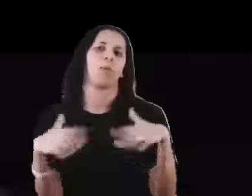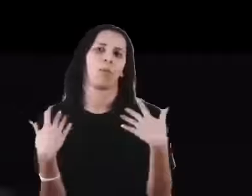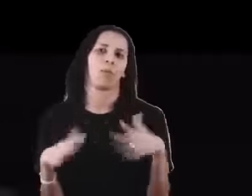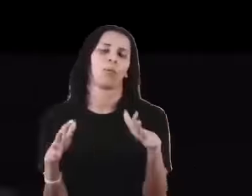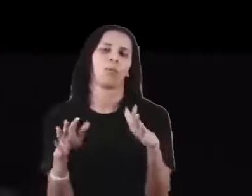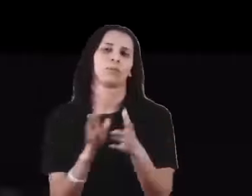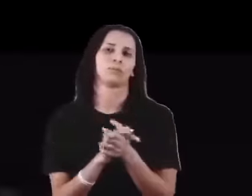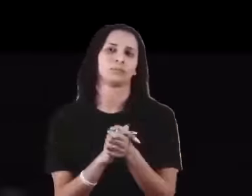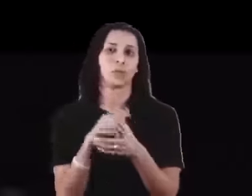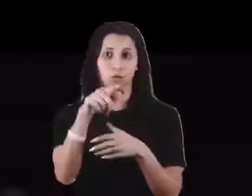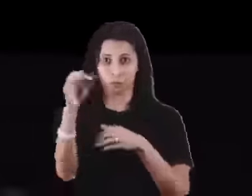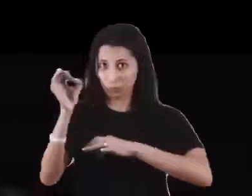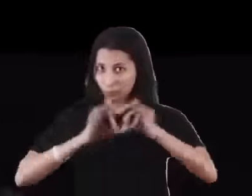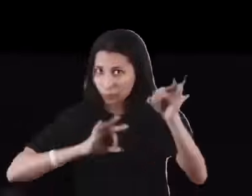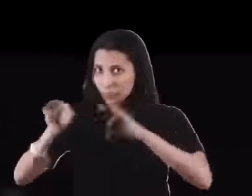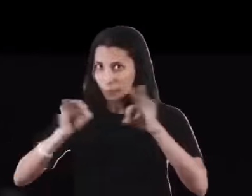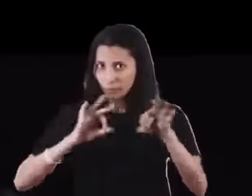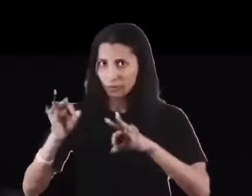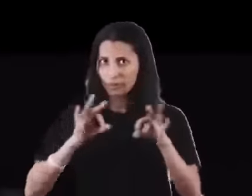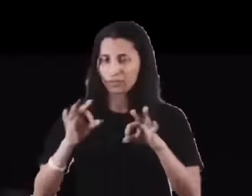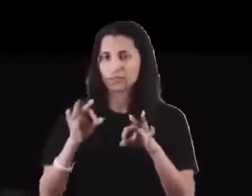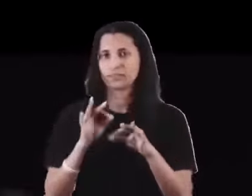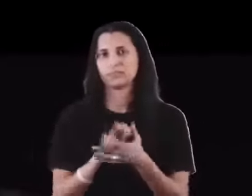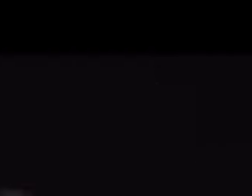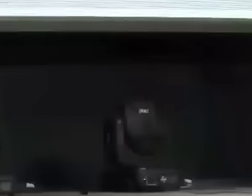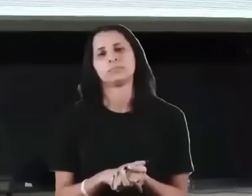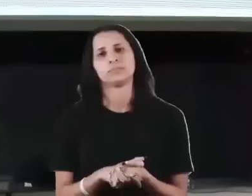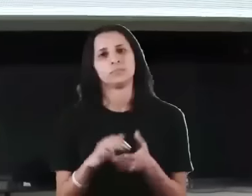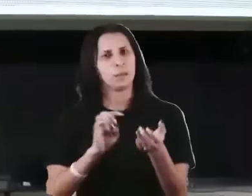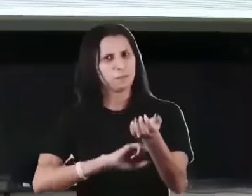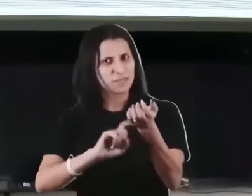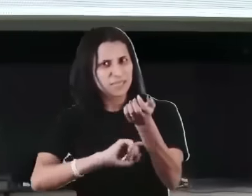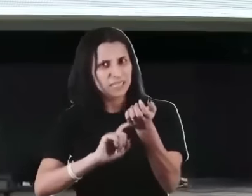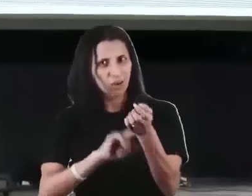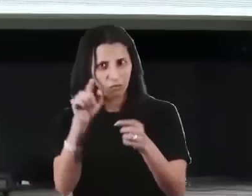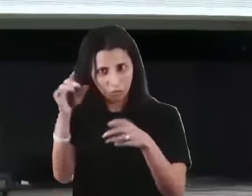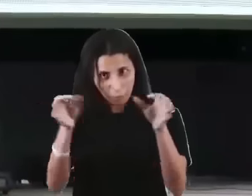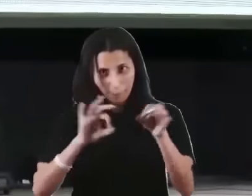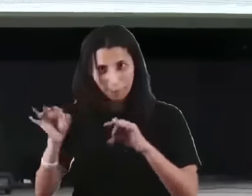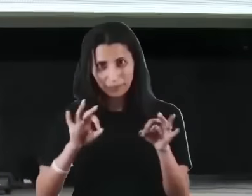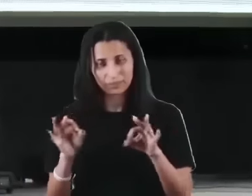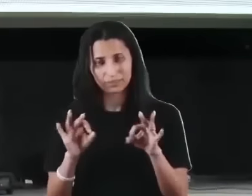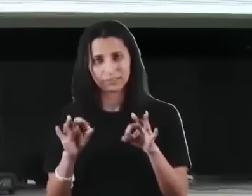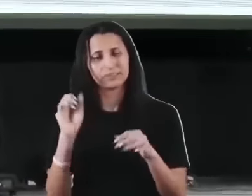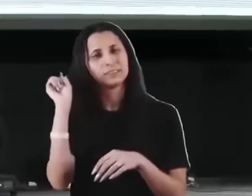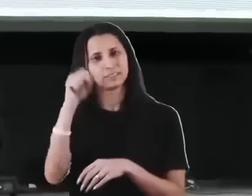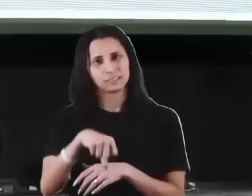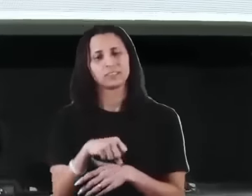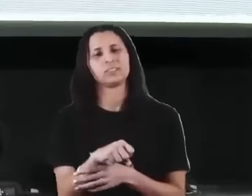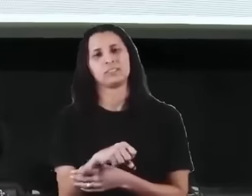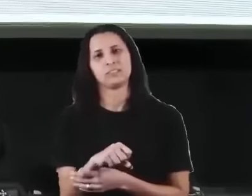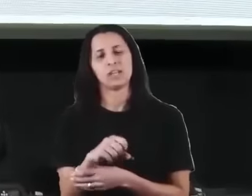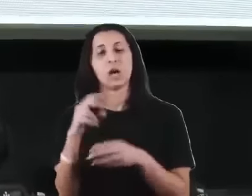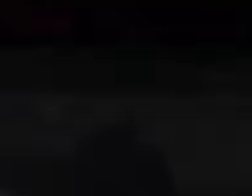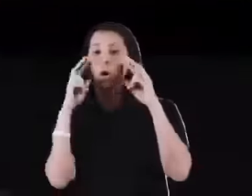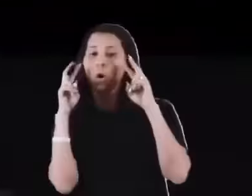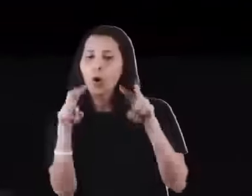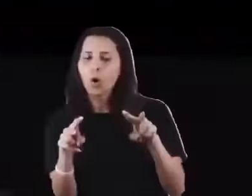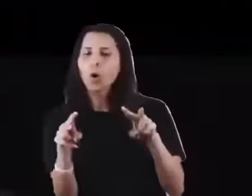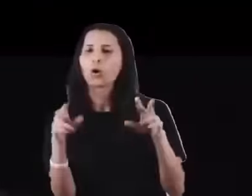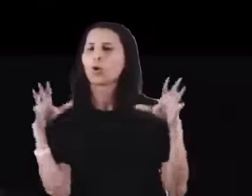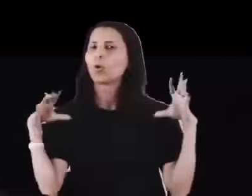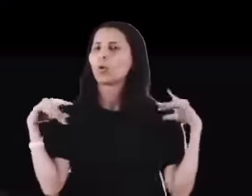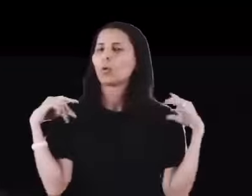vocês estão Preparadas com vocês estão preparados gente e olha o que o Anjo